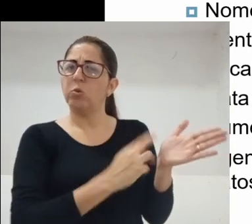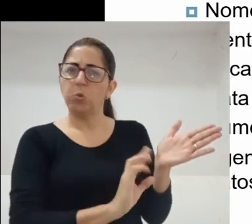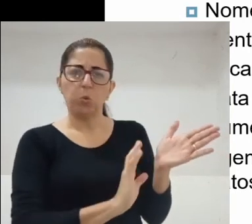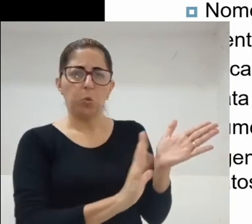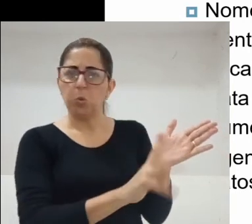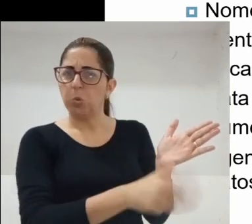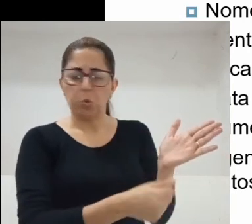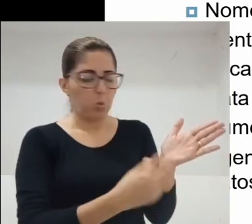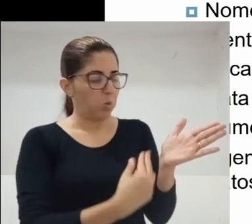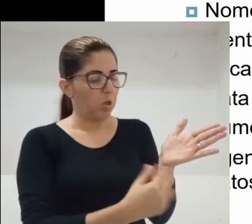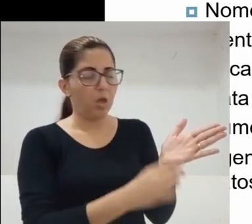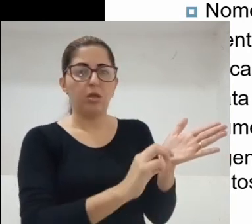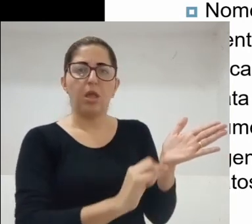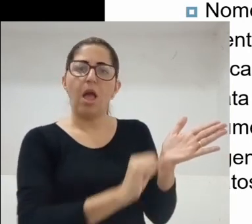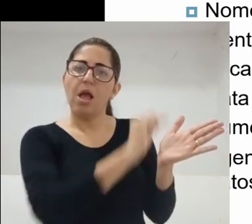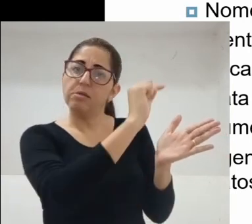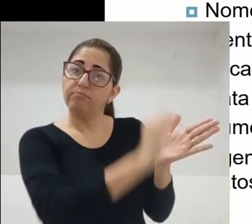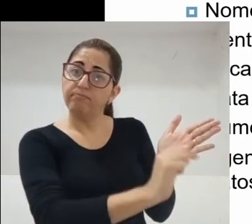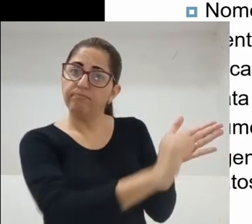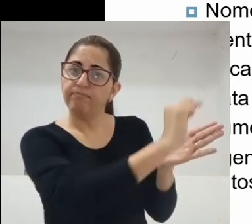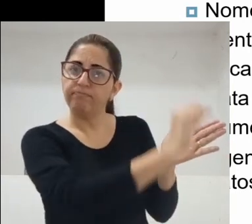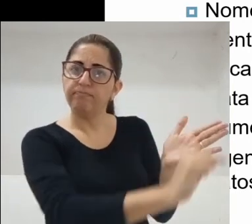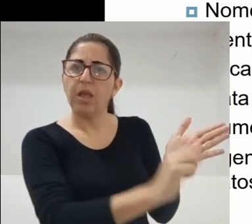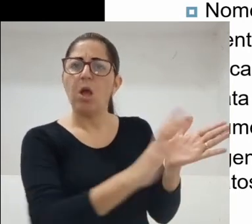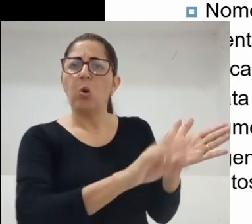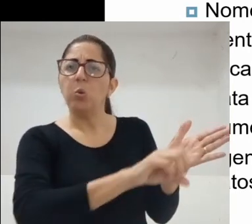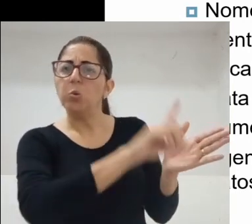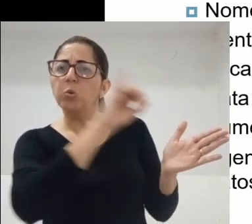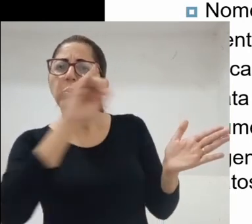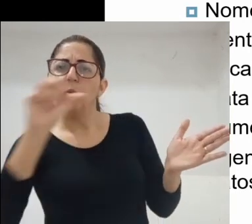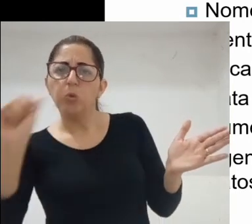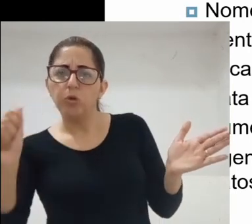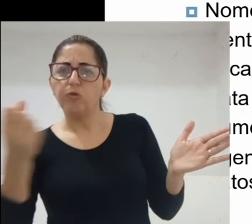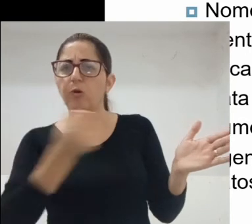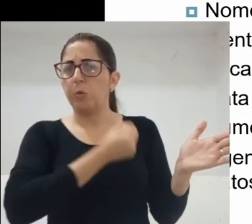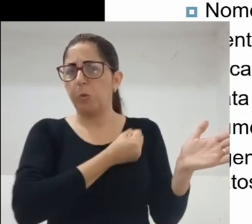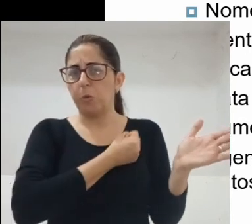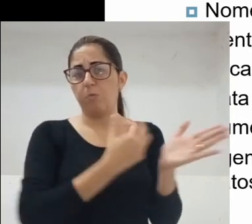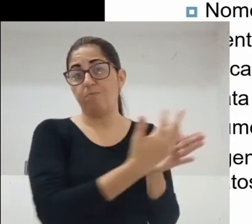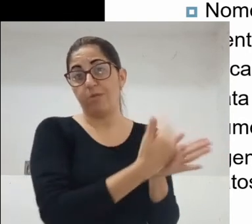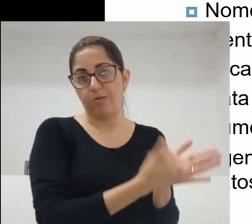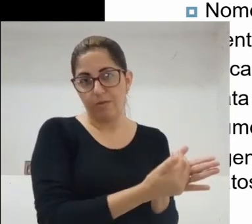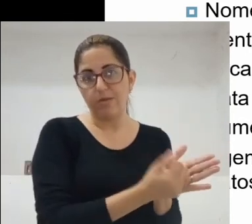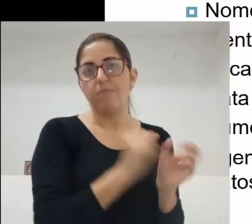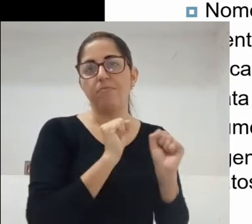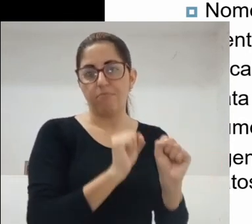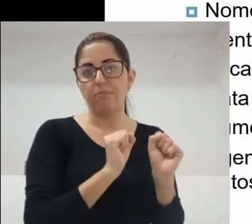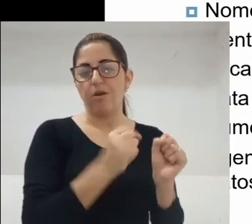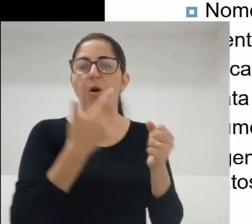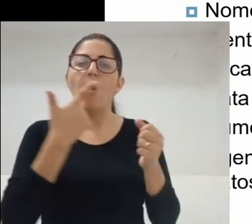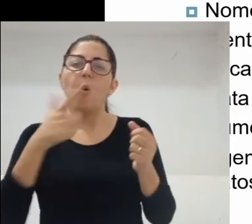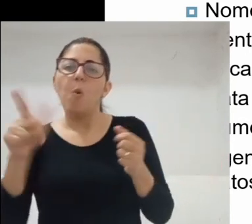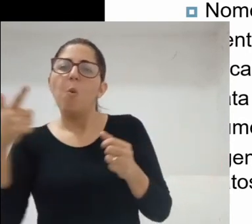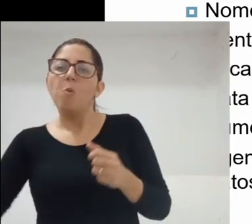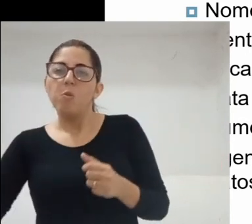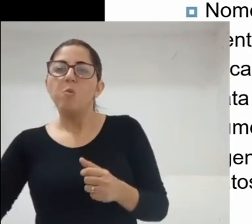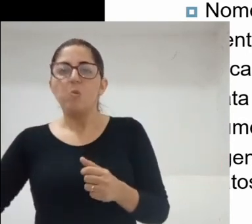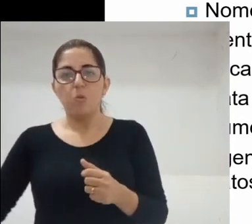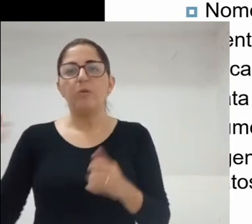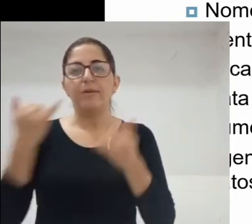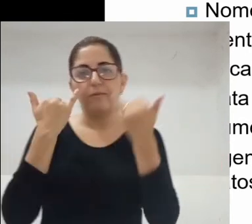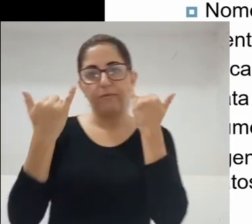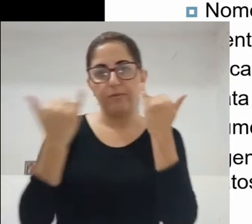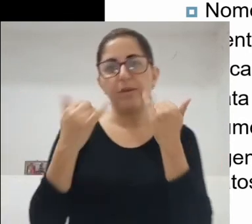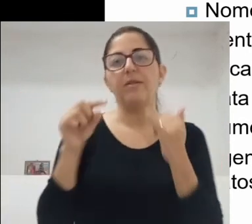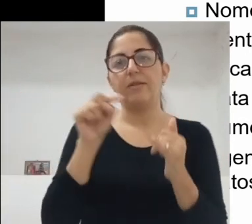do responsável, né? Daquele que projetou e desenhou, né? A escala, a